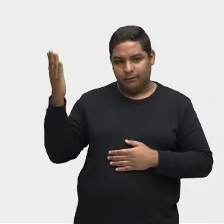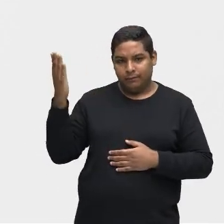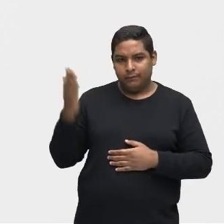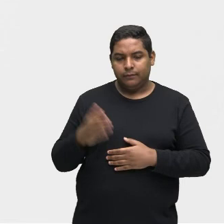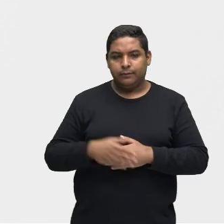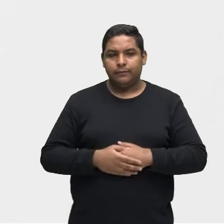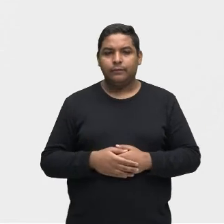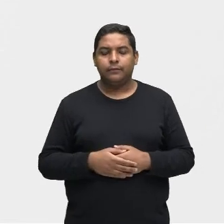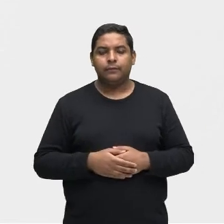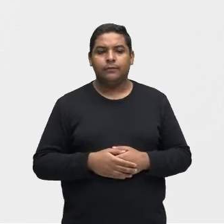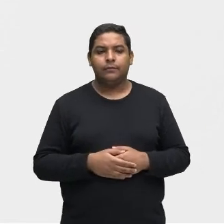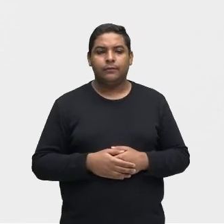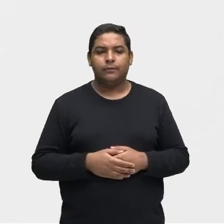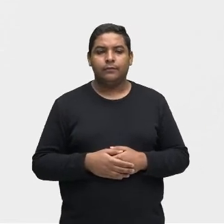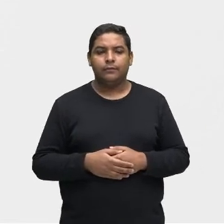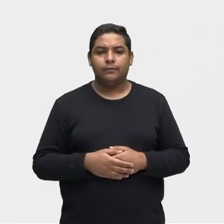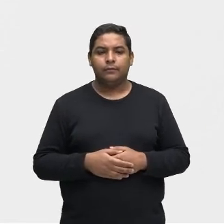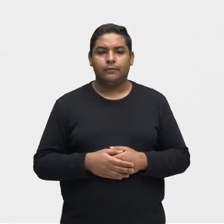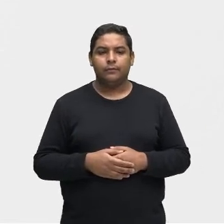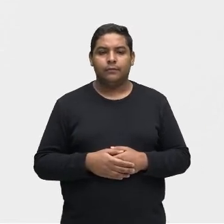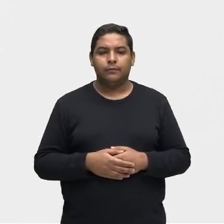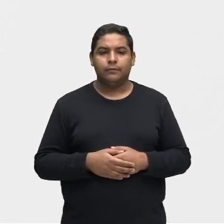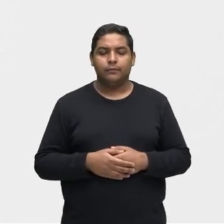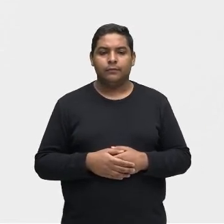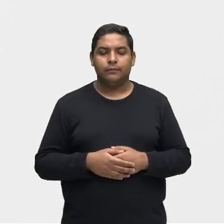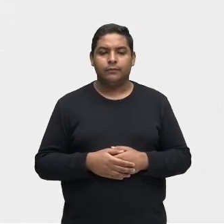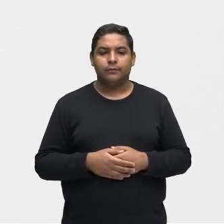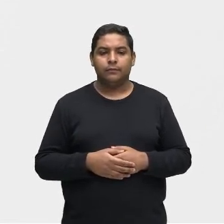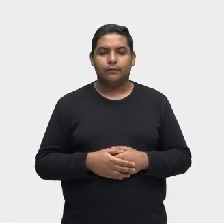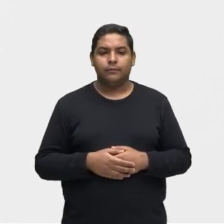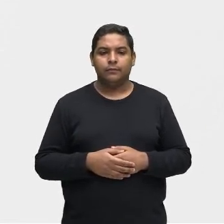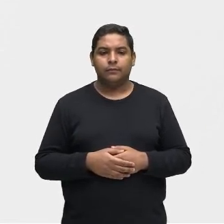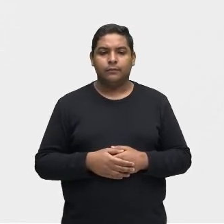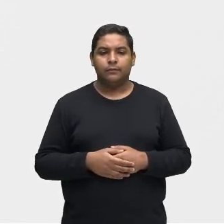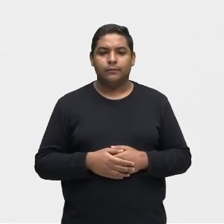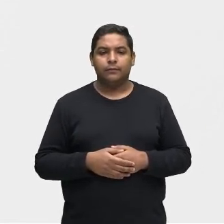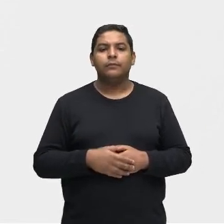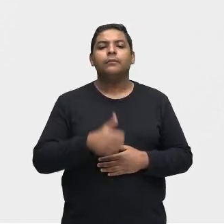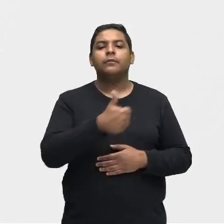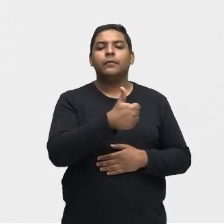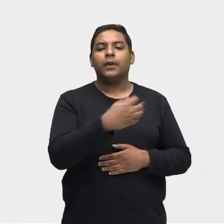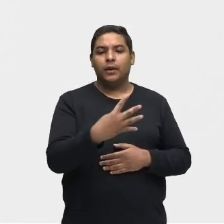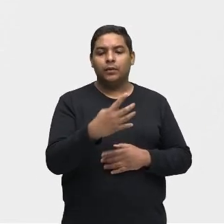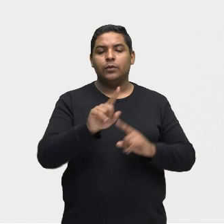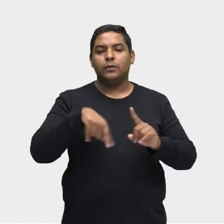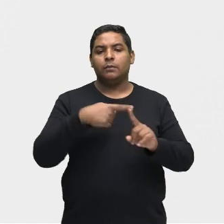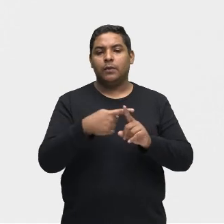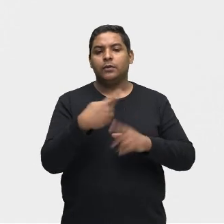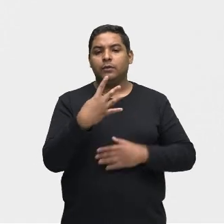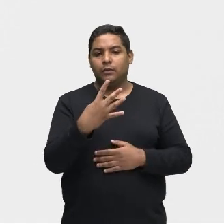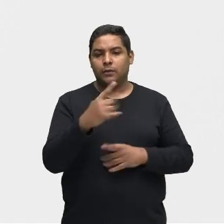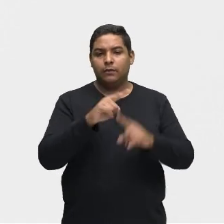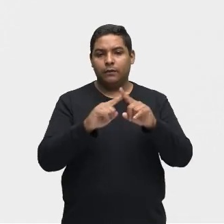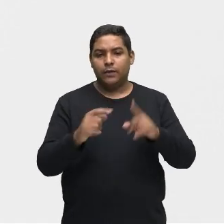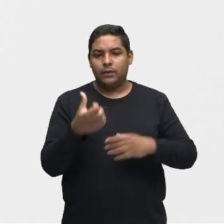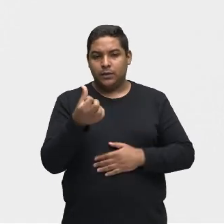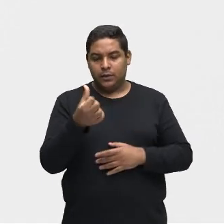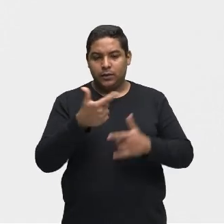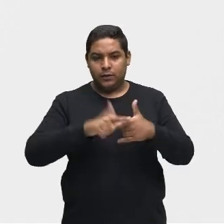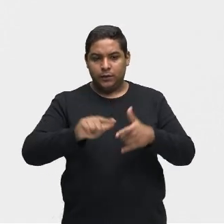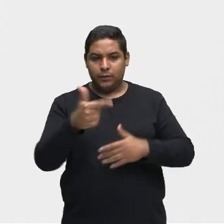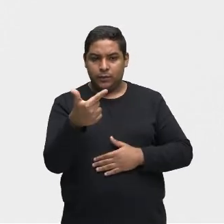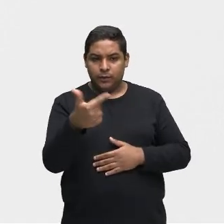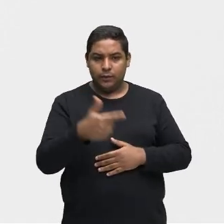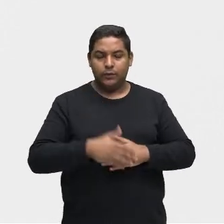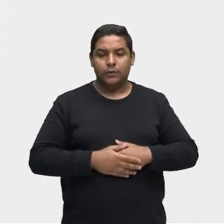2. E vamos substituir. Então, qual era a base maior? 14, base menor 4, vezes a altura, que é 6, dividido